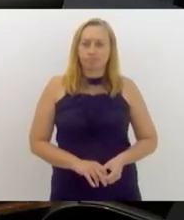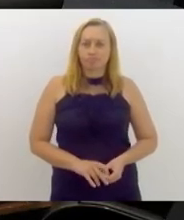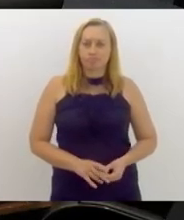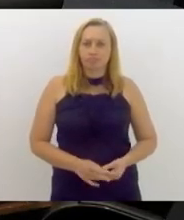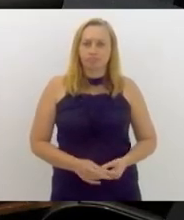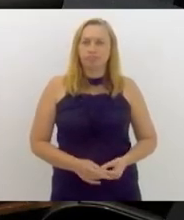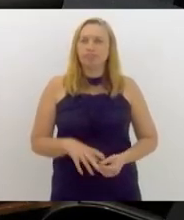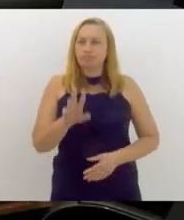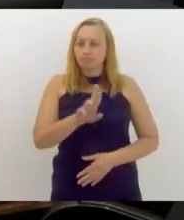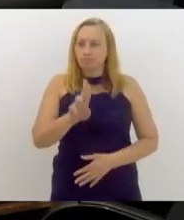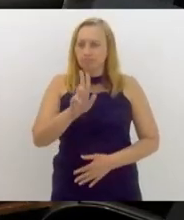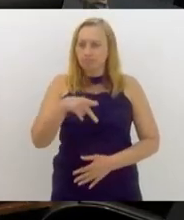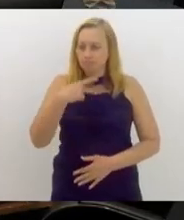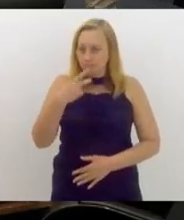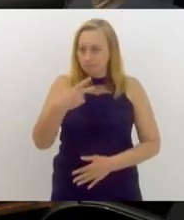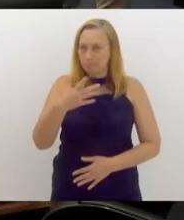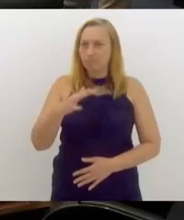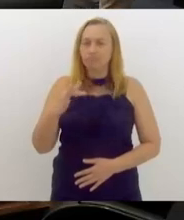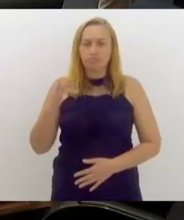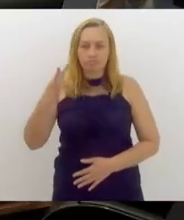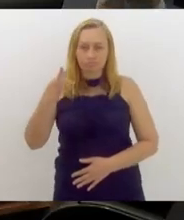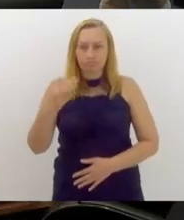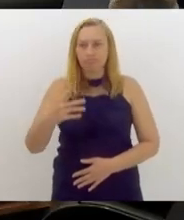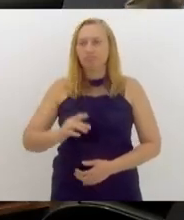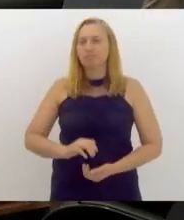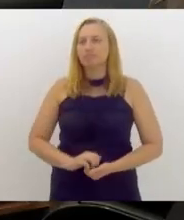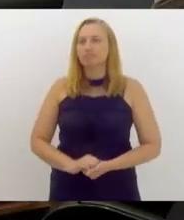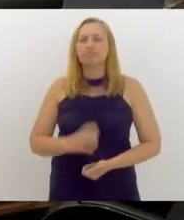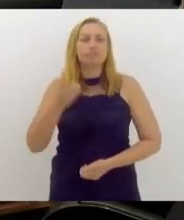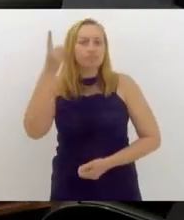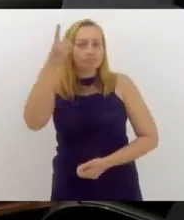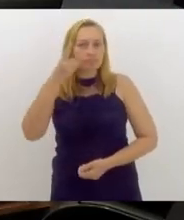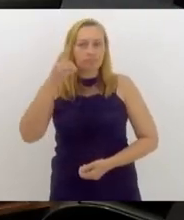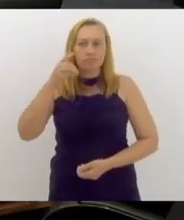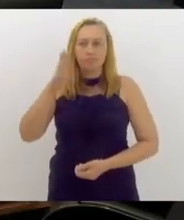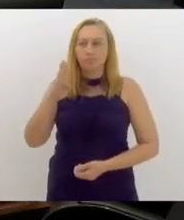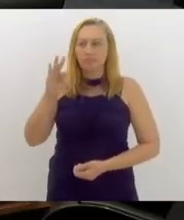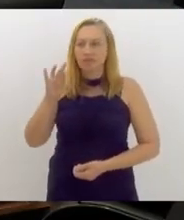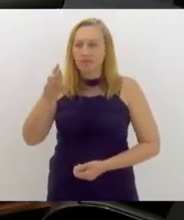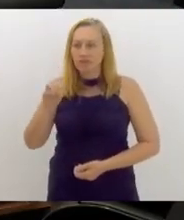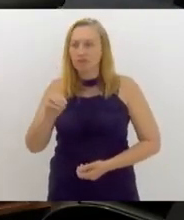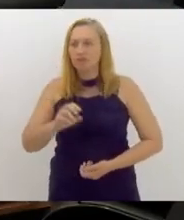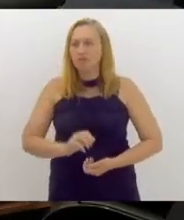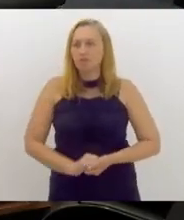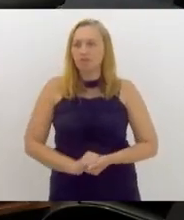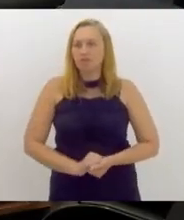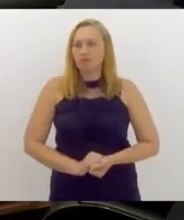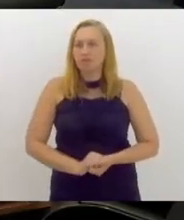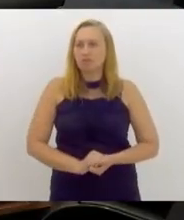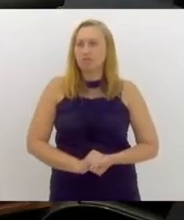Para fazer o uso da palavra, breves considerações, deputado Bernardo Rossi.